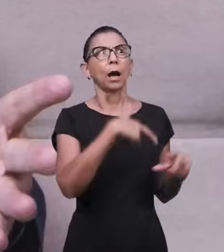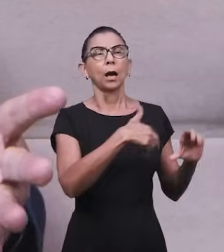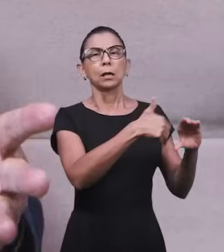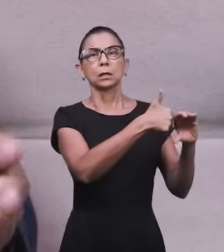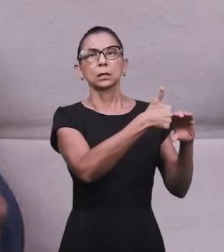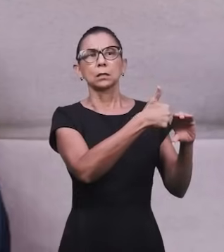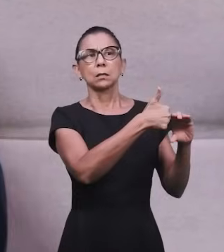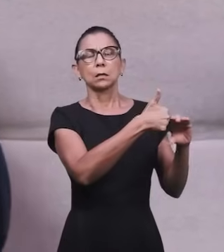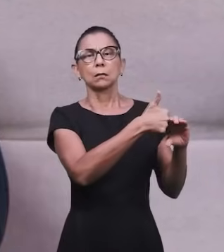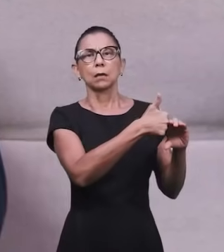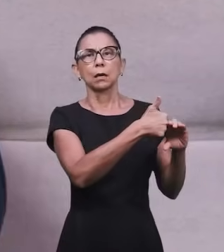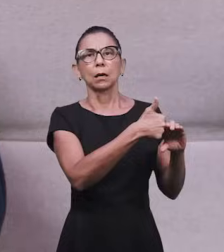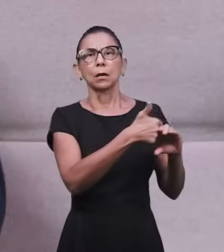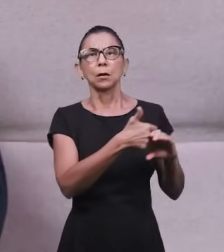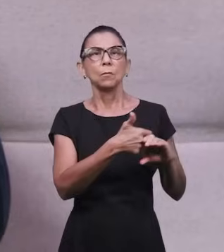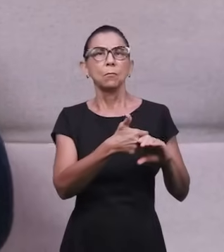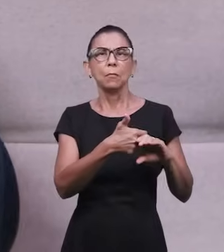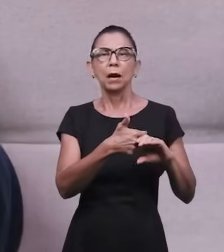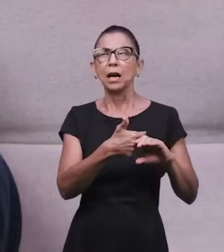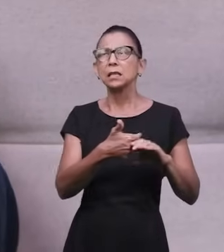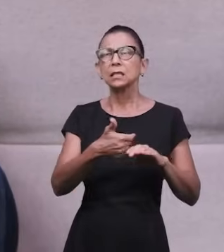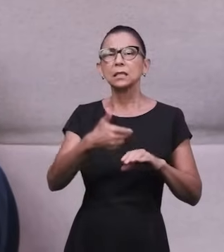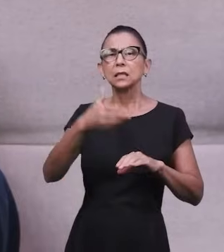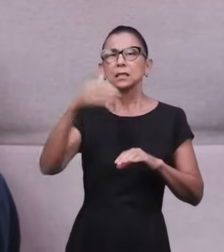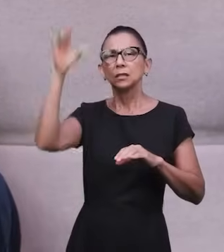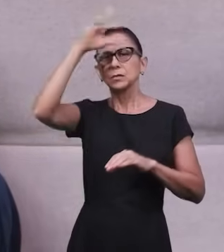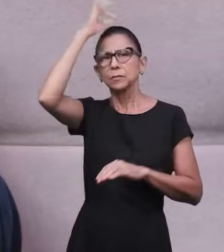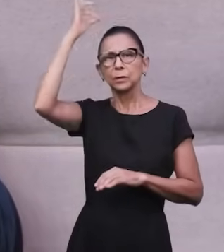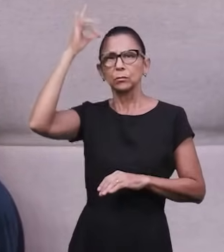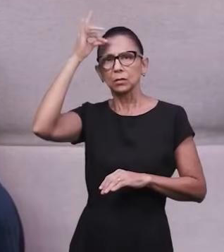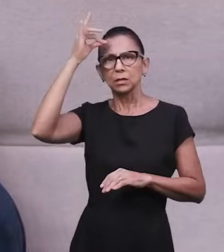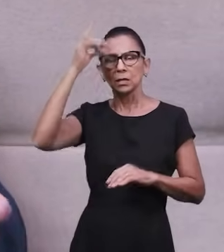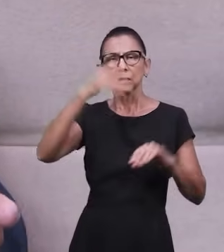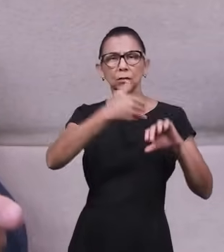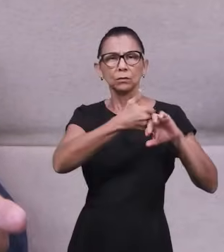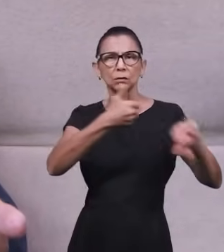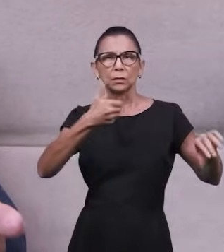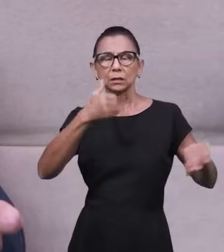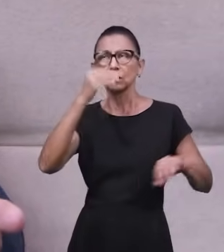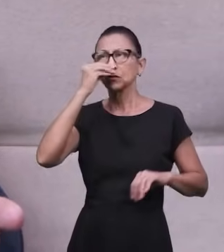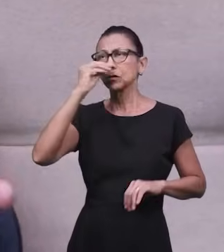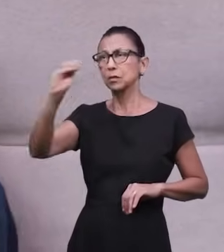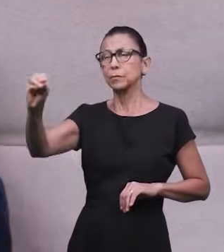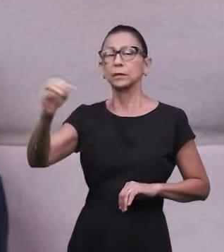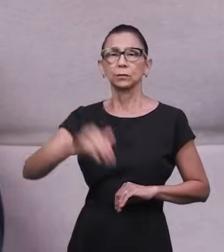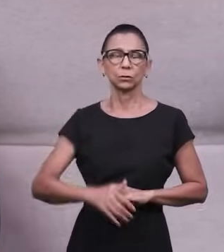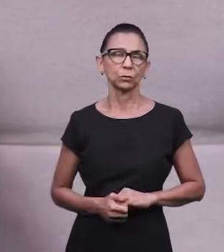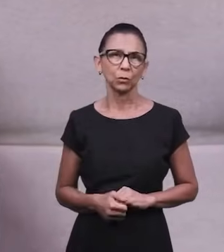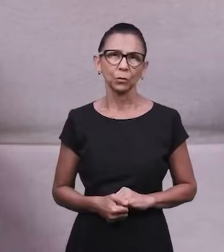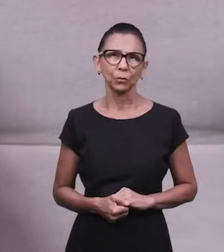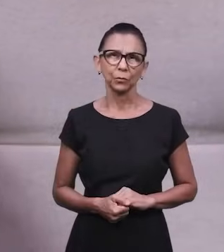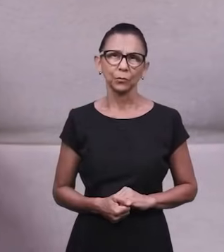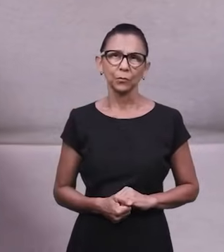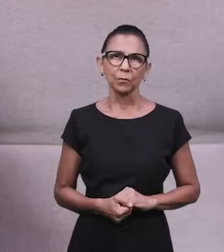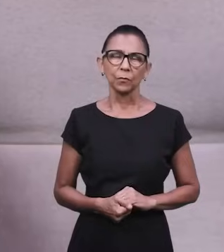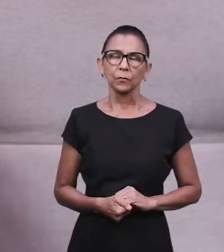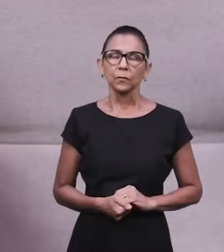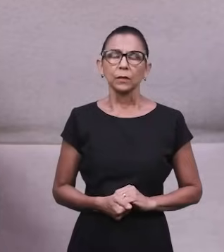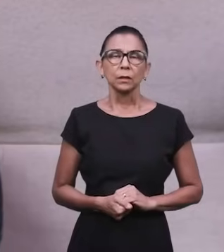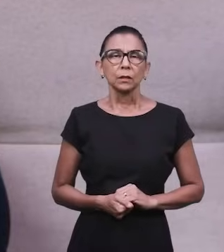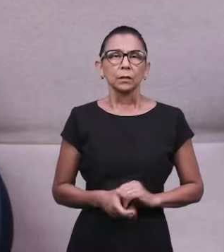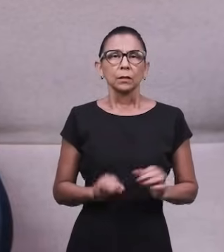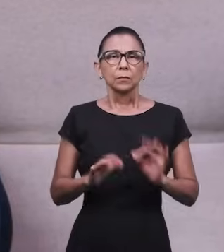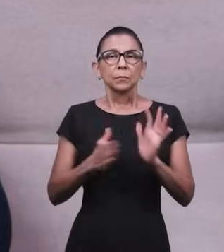Santo, não vive o Evangelho, desviou do projeto da salvação, limitando